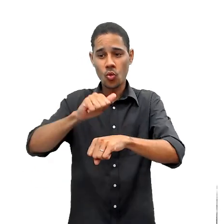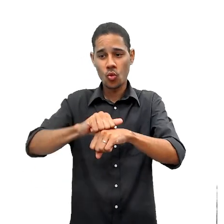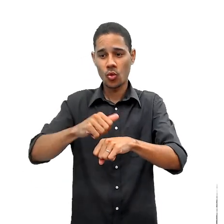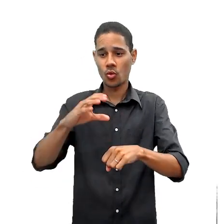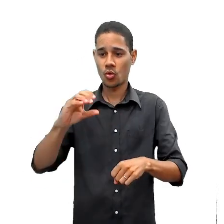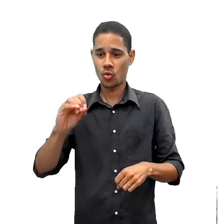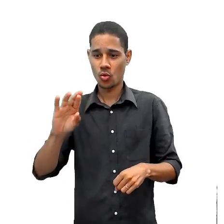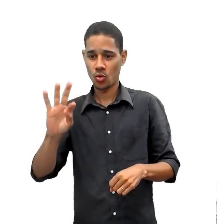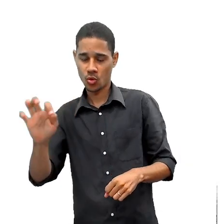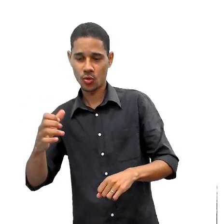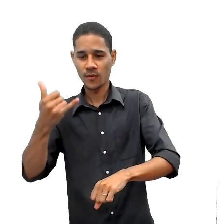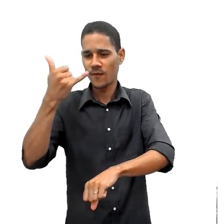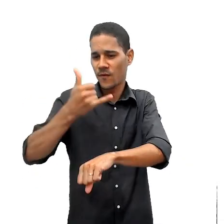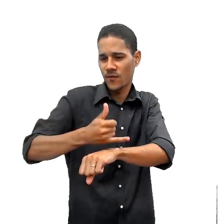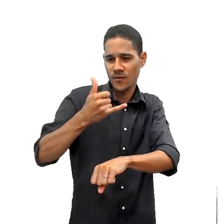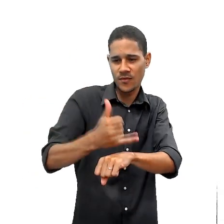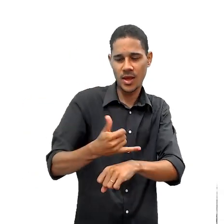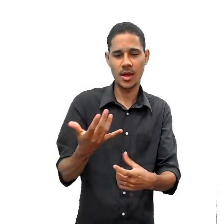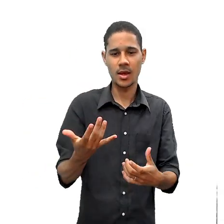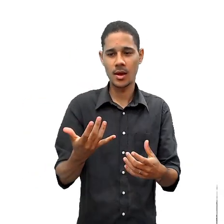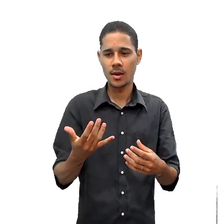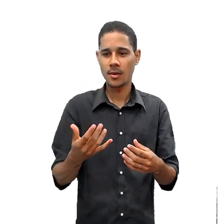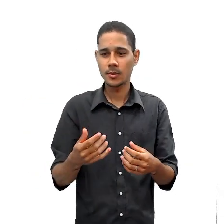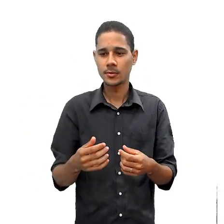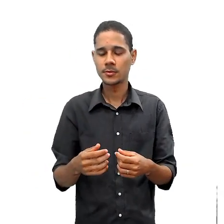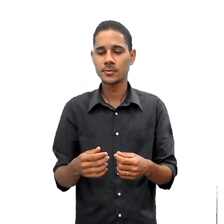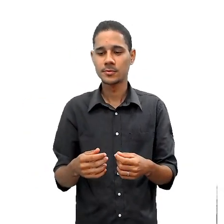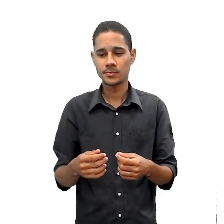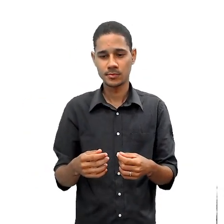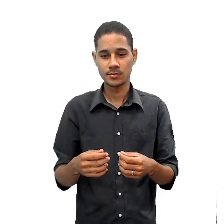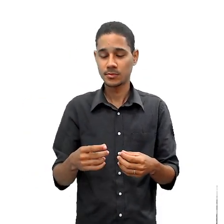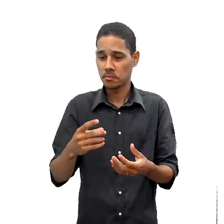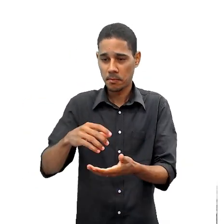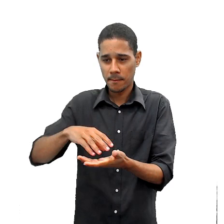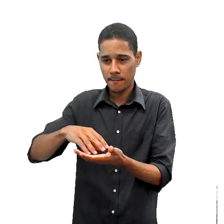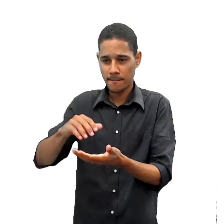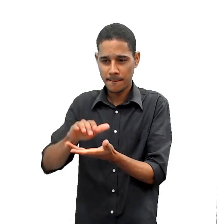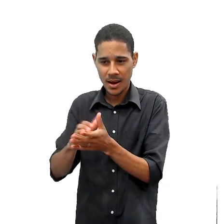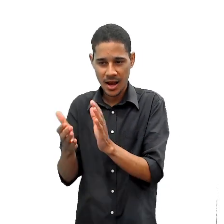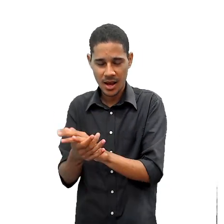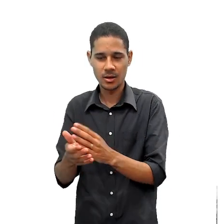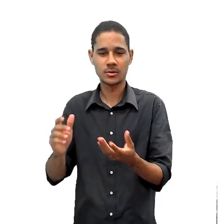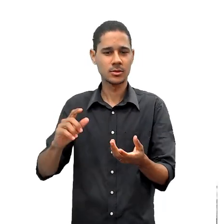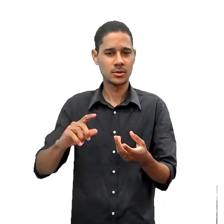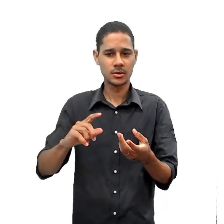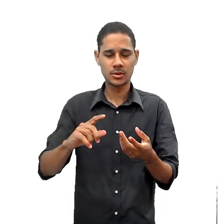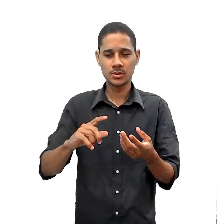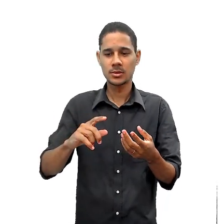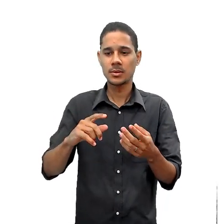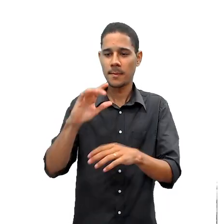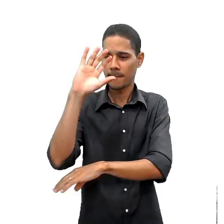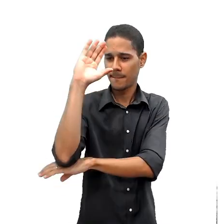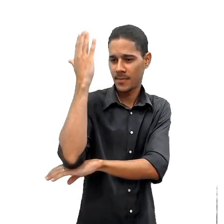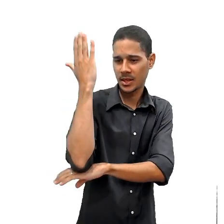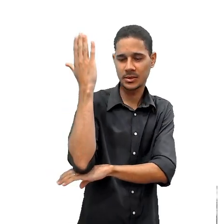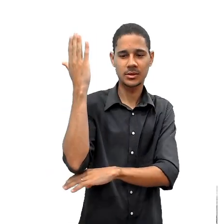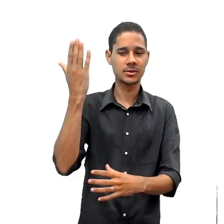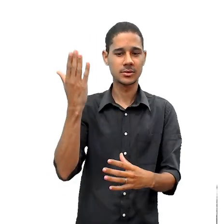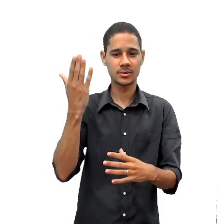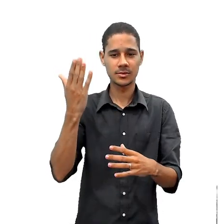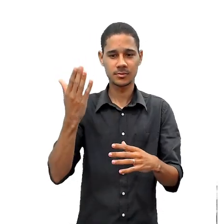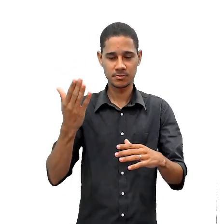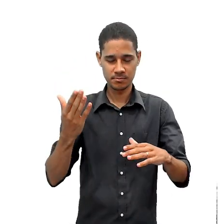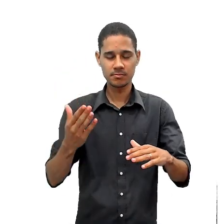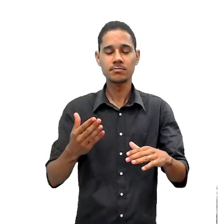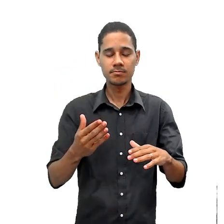isolante, aço, borracha, né? Aterro, madeira, né? Enchimento de piso. Então, todas